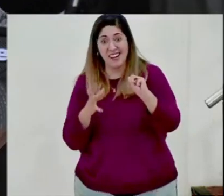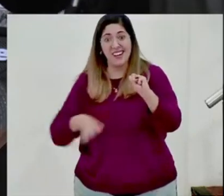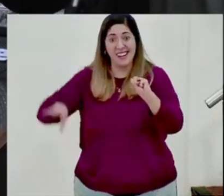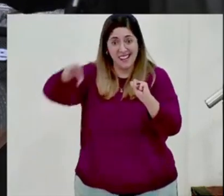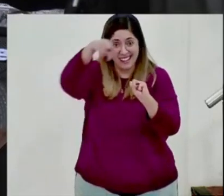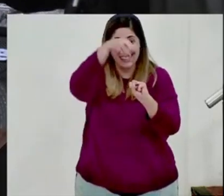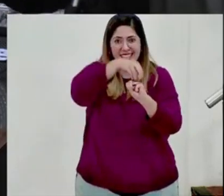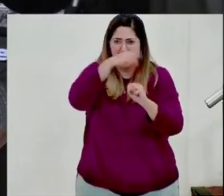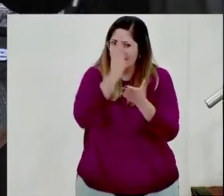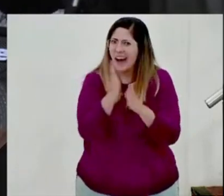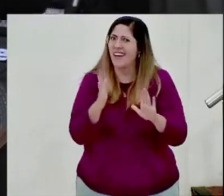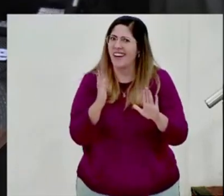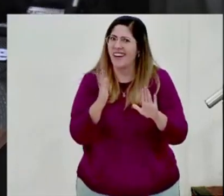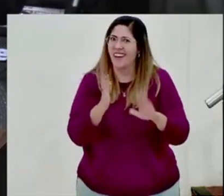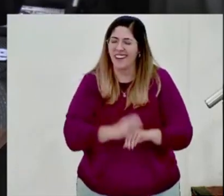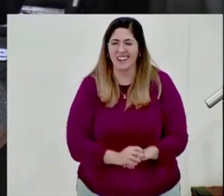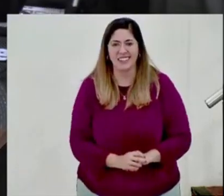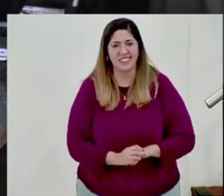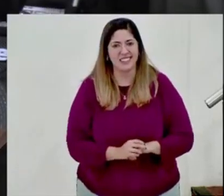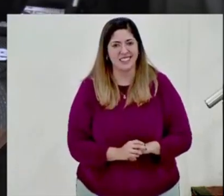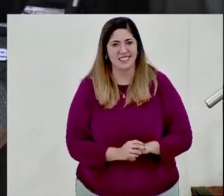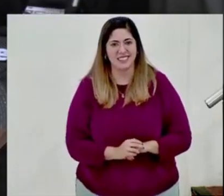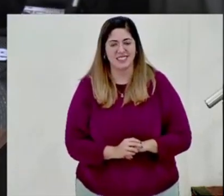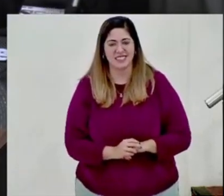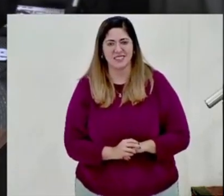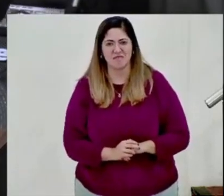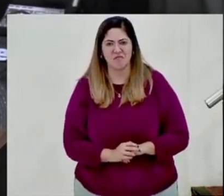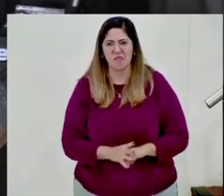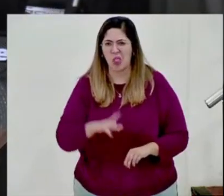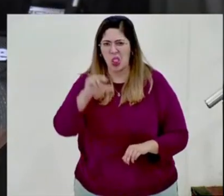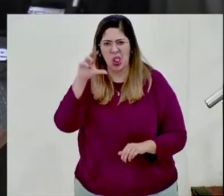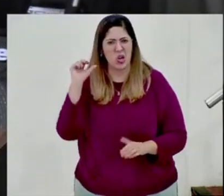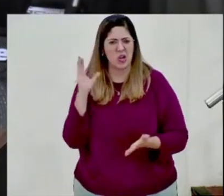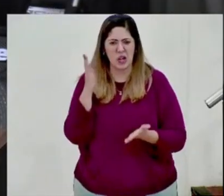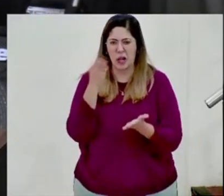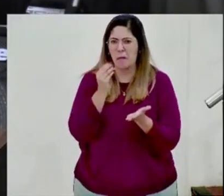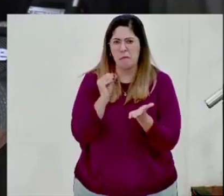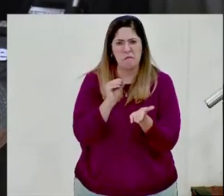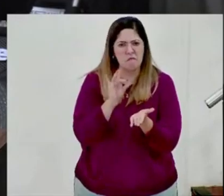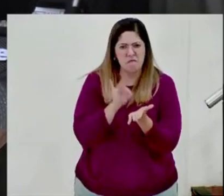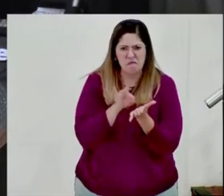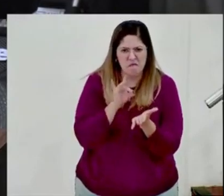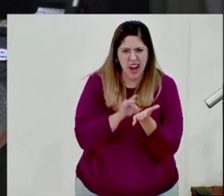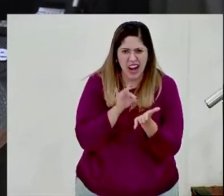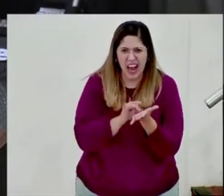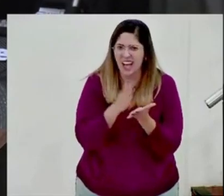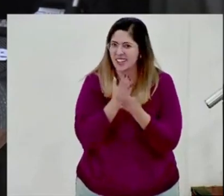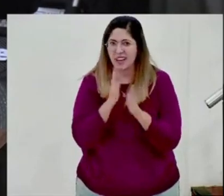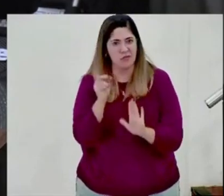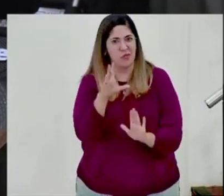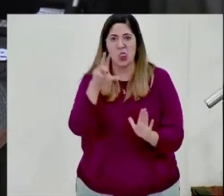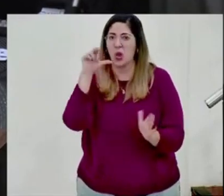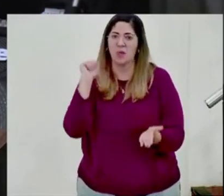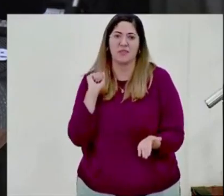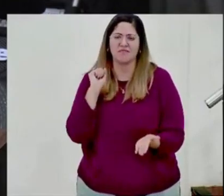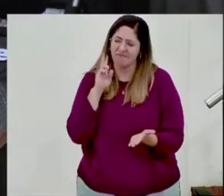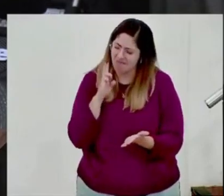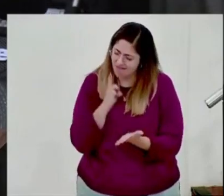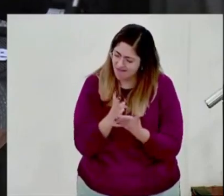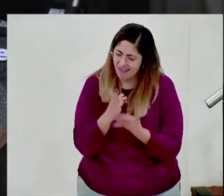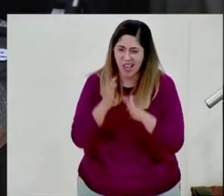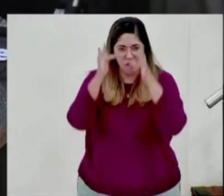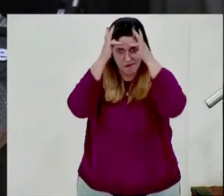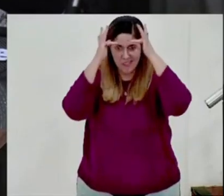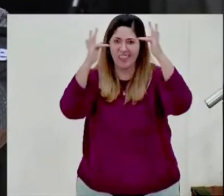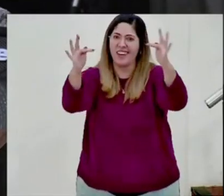Deus, ele não perdeu uma gota do seu poder, uma gota da sua verdade, uma gota da sua capacidade. Esse é o Deus que está com você. Celebre